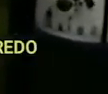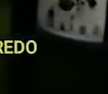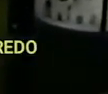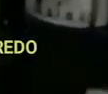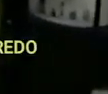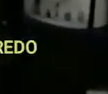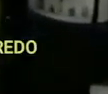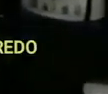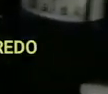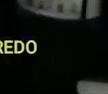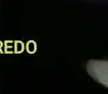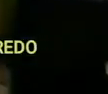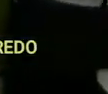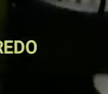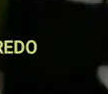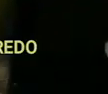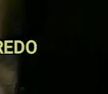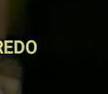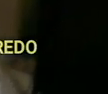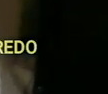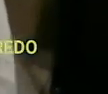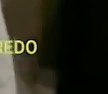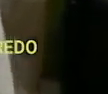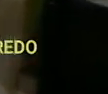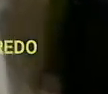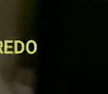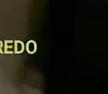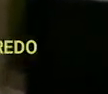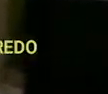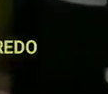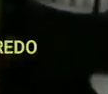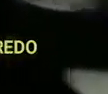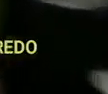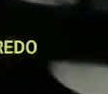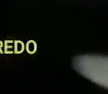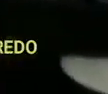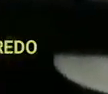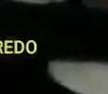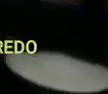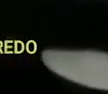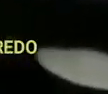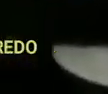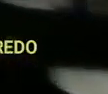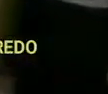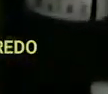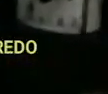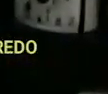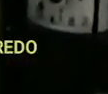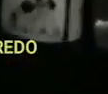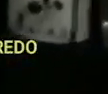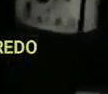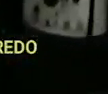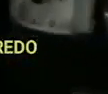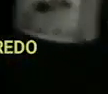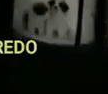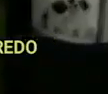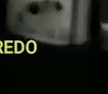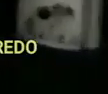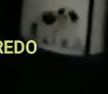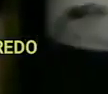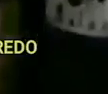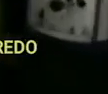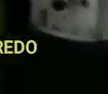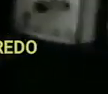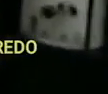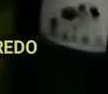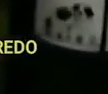quê? Par. Eu era par. Então eu ganhei? Uhul! Muito bem, Maria. Vamos jogar mais uma pra tia ver? Ímpar.